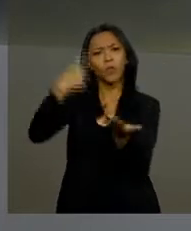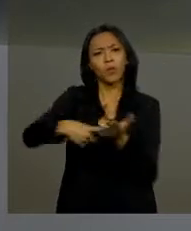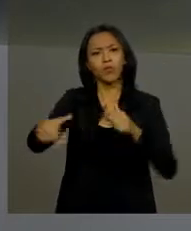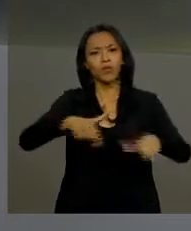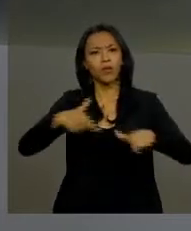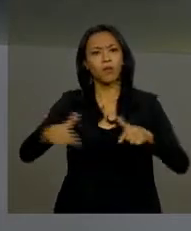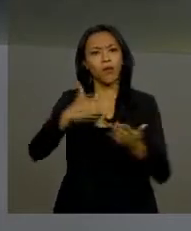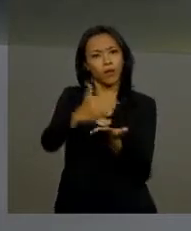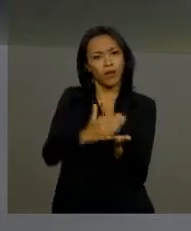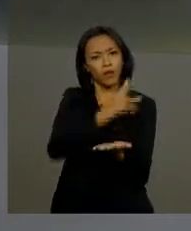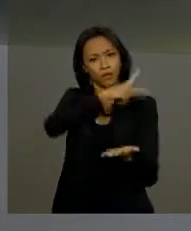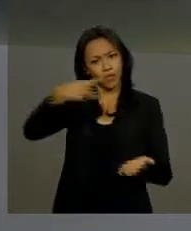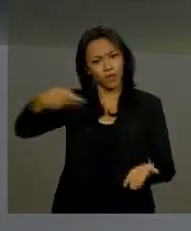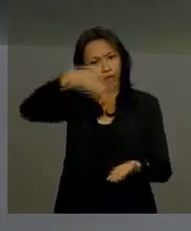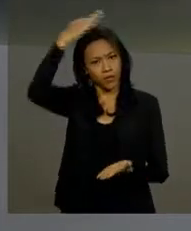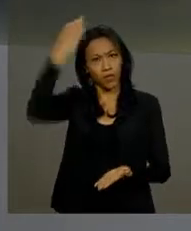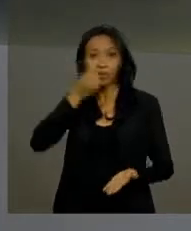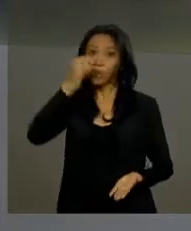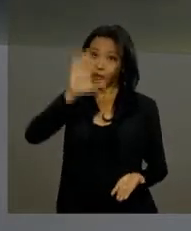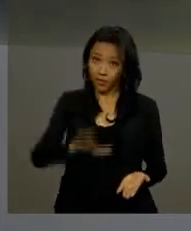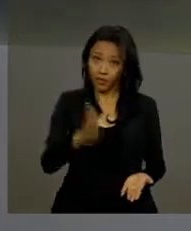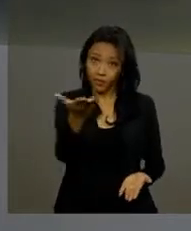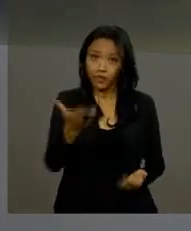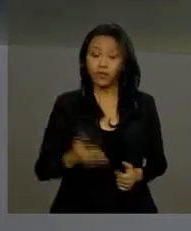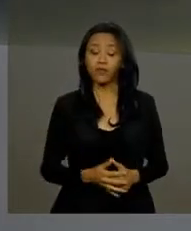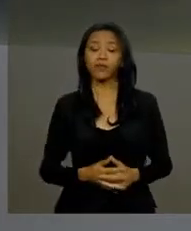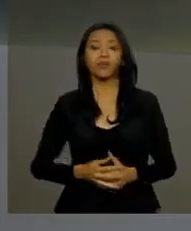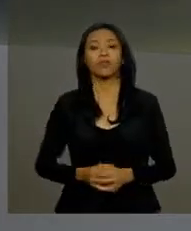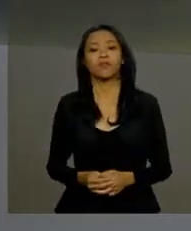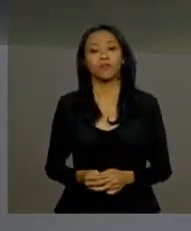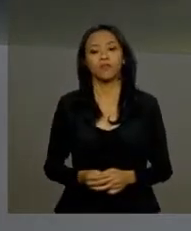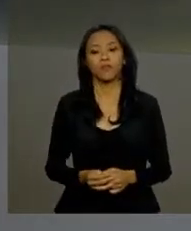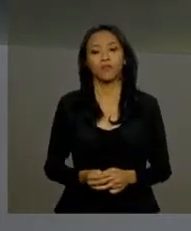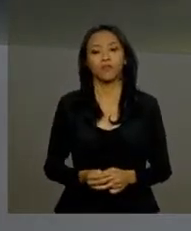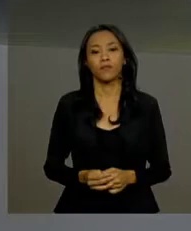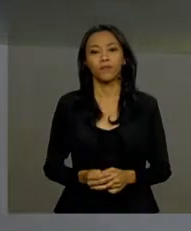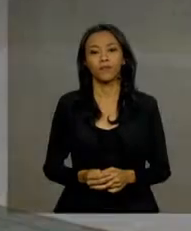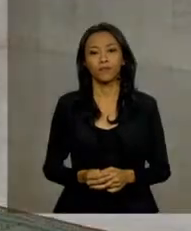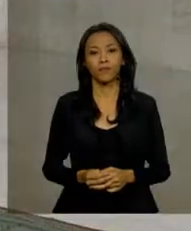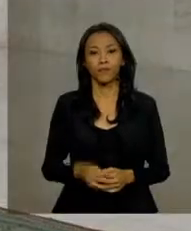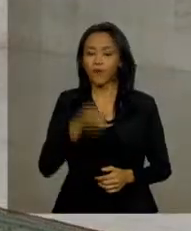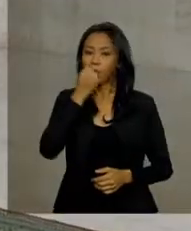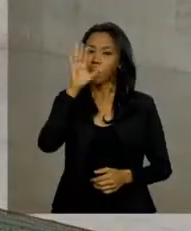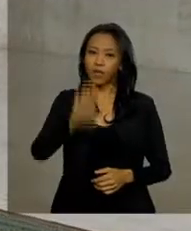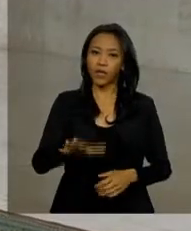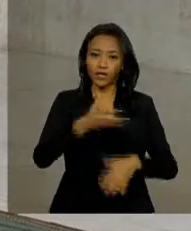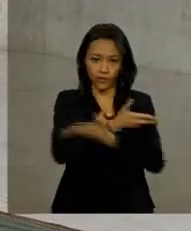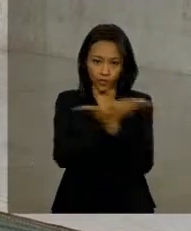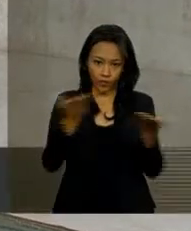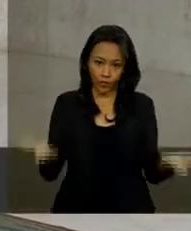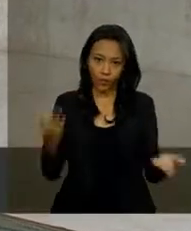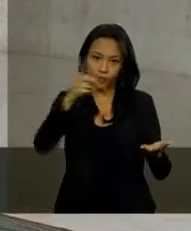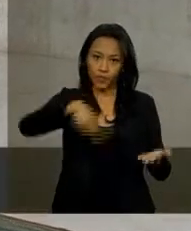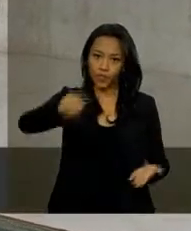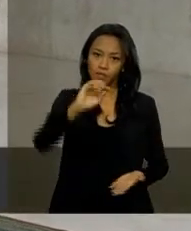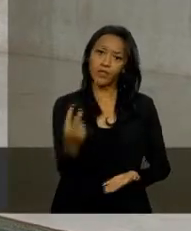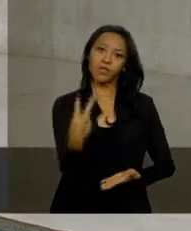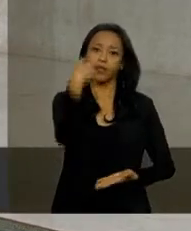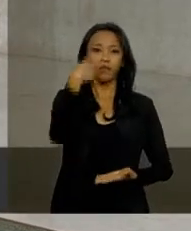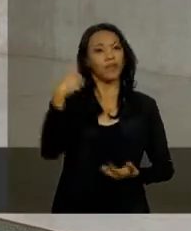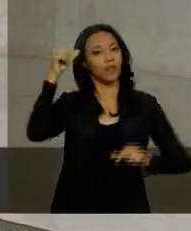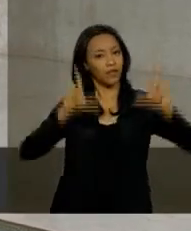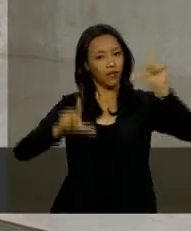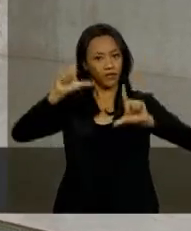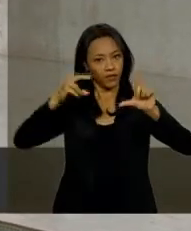de hoje boa tarde cleide boa tarde lília boa tarde a todos que acompanham as notícias aqui na tv